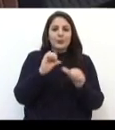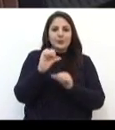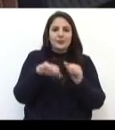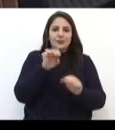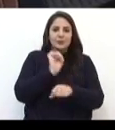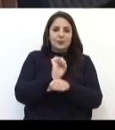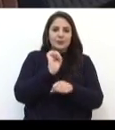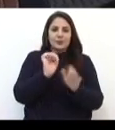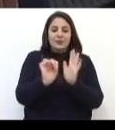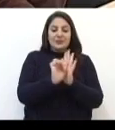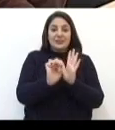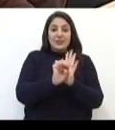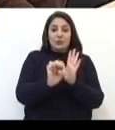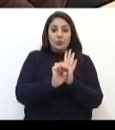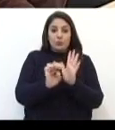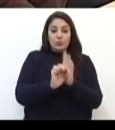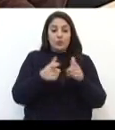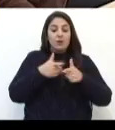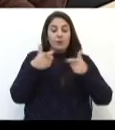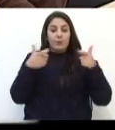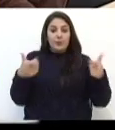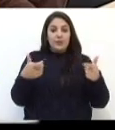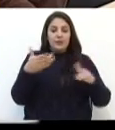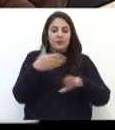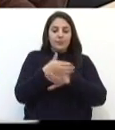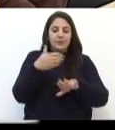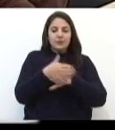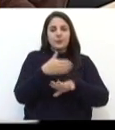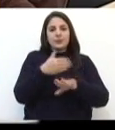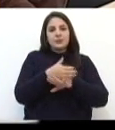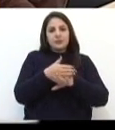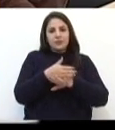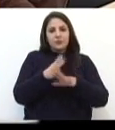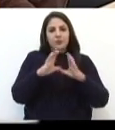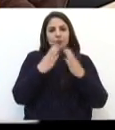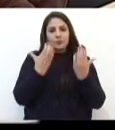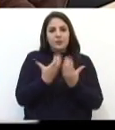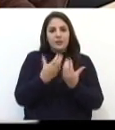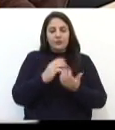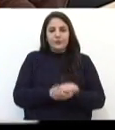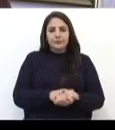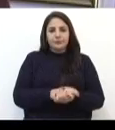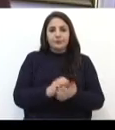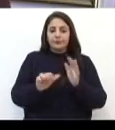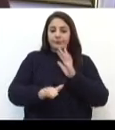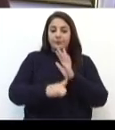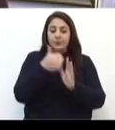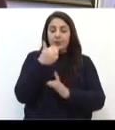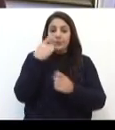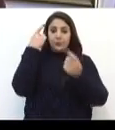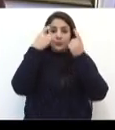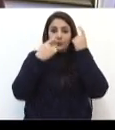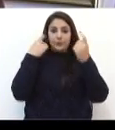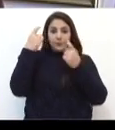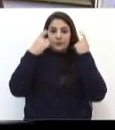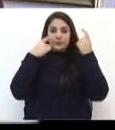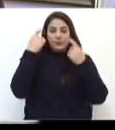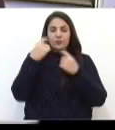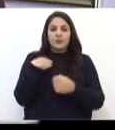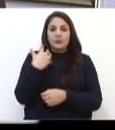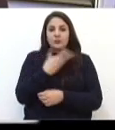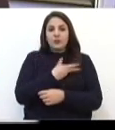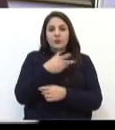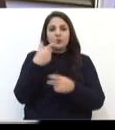alteração de seu estatuto, ampliando a participação e colaboração da comunidade. A primeira preocupação, digamos assim, a nível de Câmara,